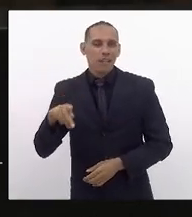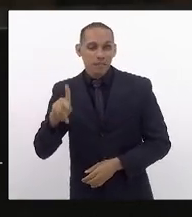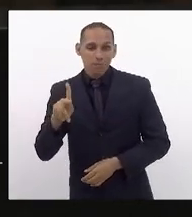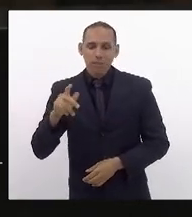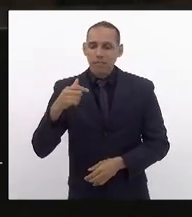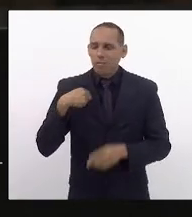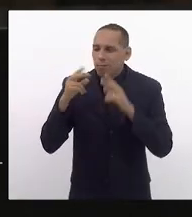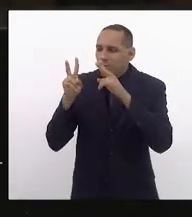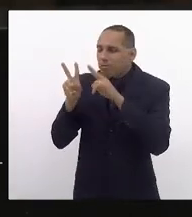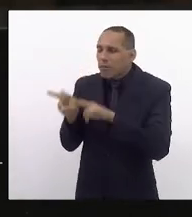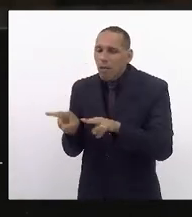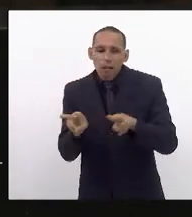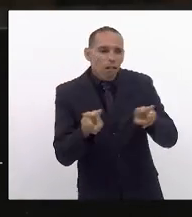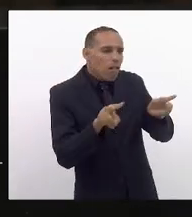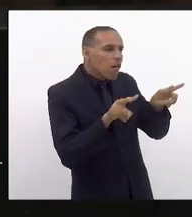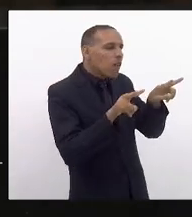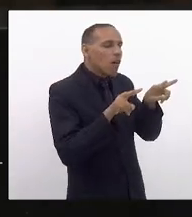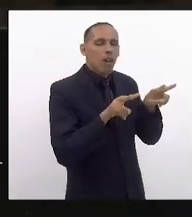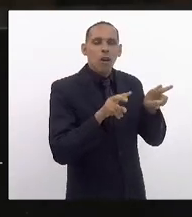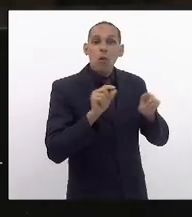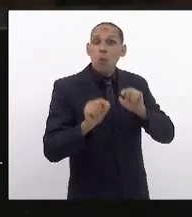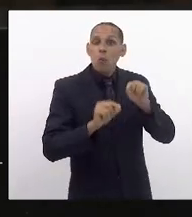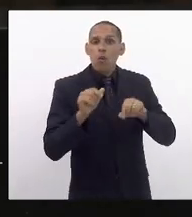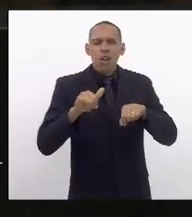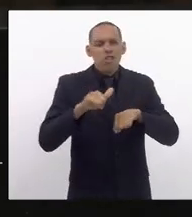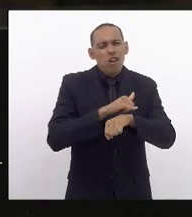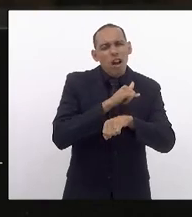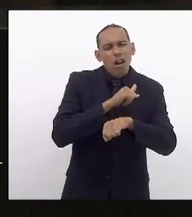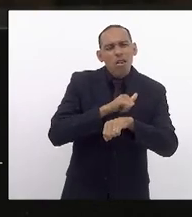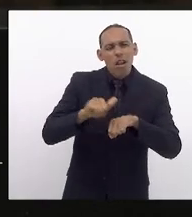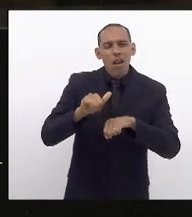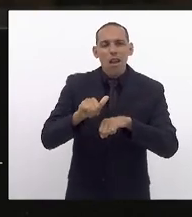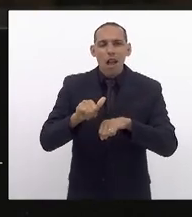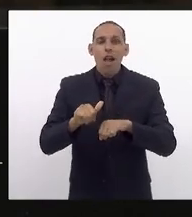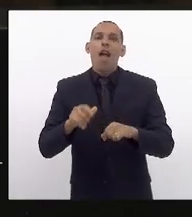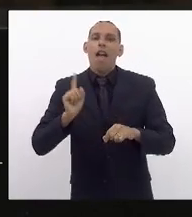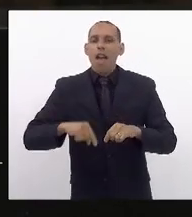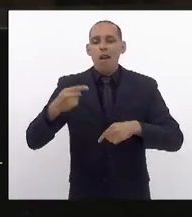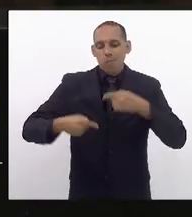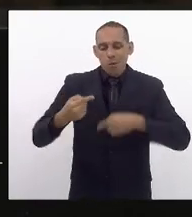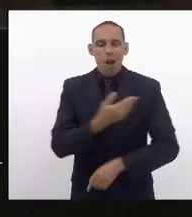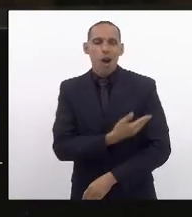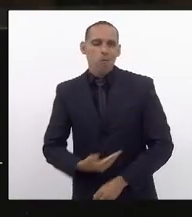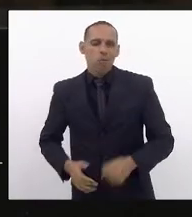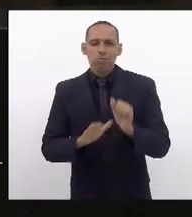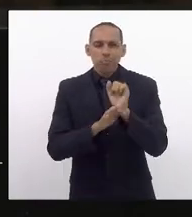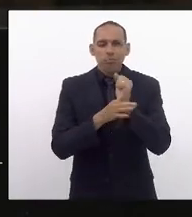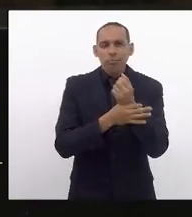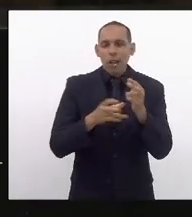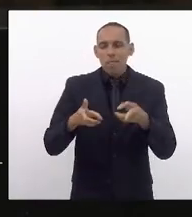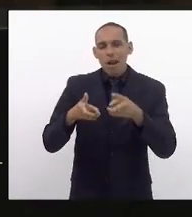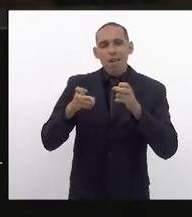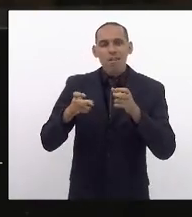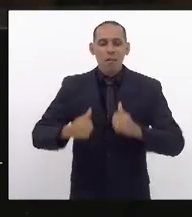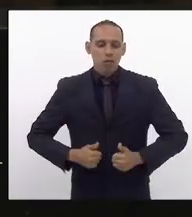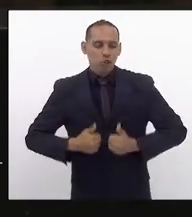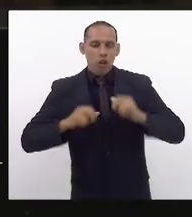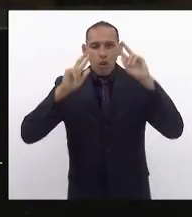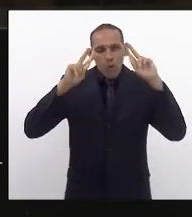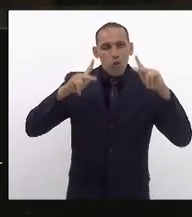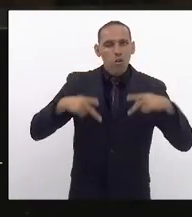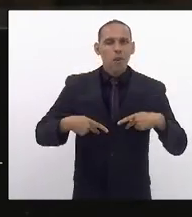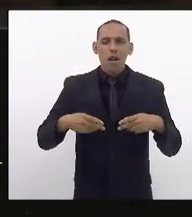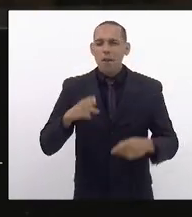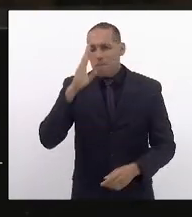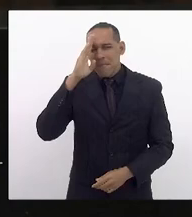observar o quanto que é estratégico uma política pública de segurança que reconhece a possibilidade de dignidade humana, em